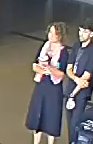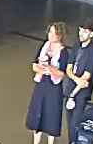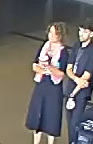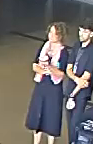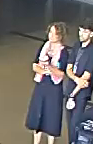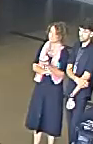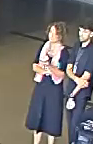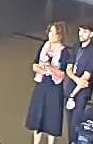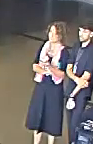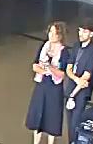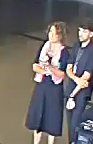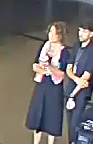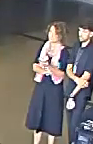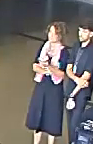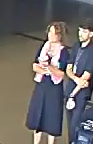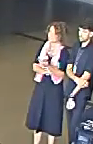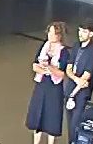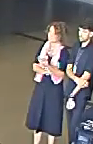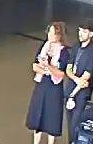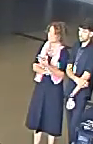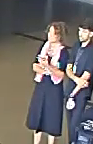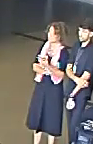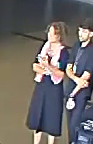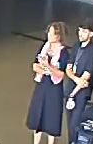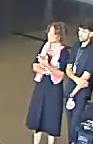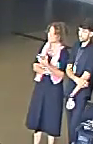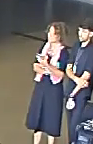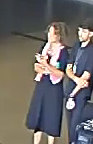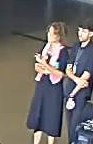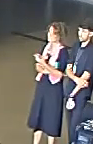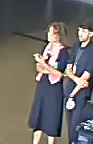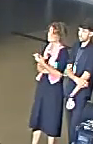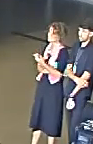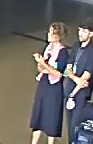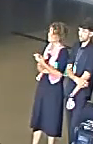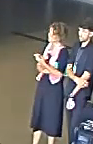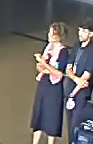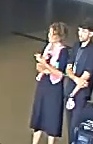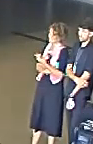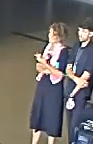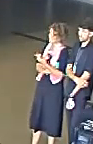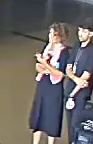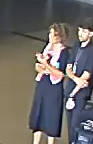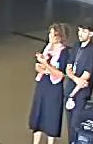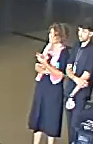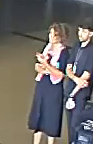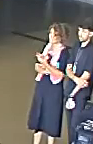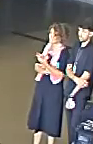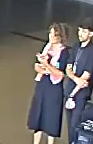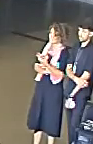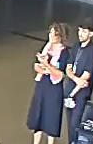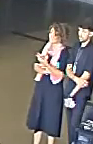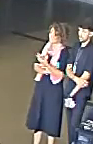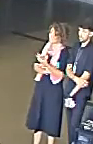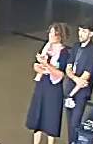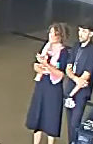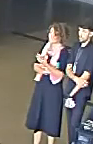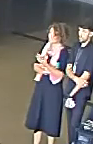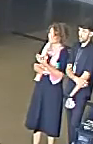certeza absoluta que estamos empenhados em fazer valer o direito de vocês que é o direito de todo cidadão